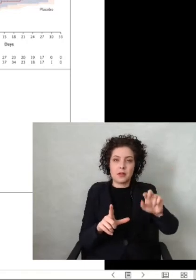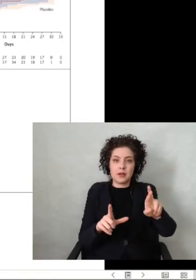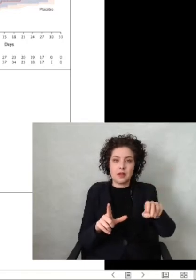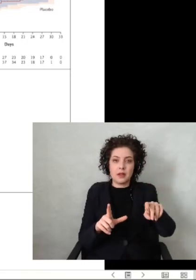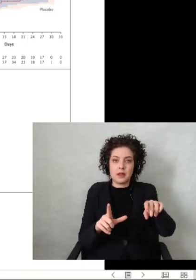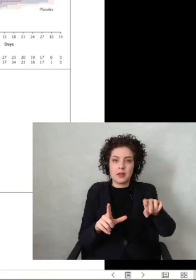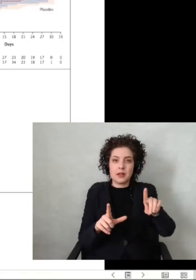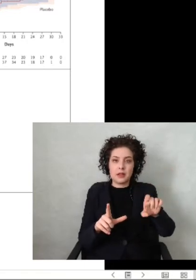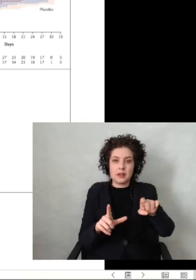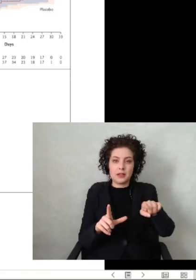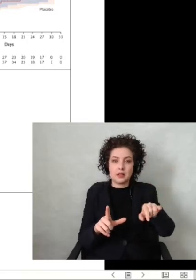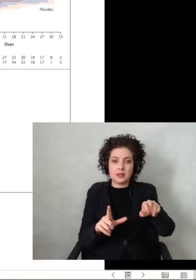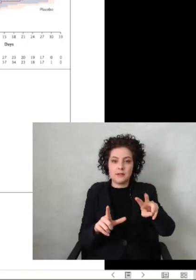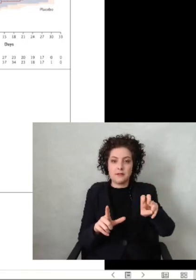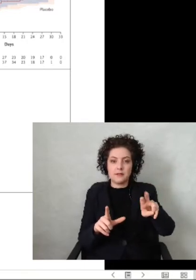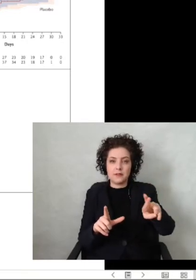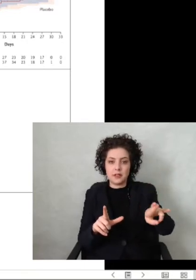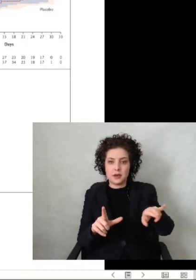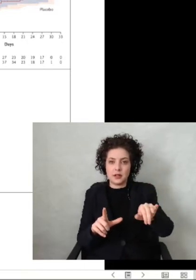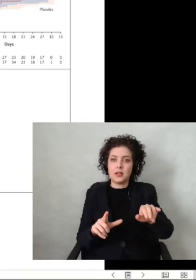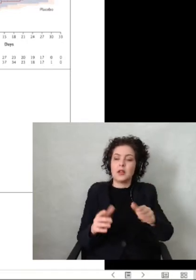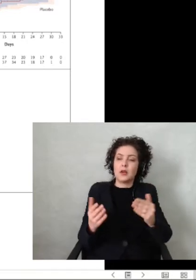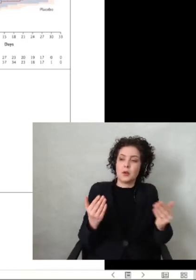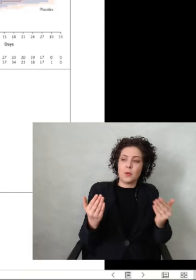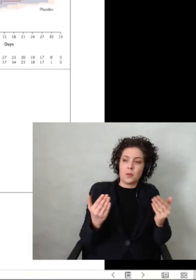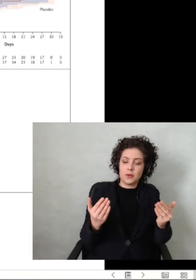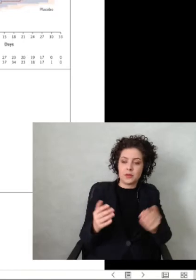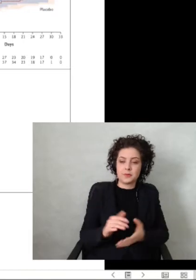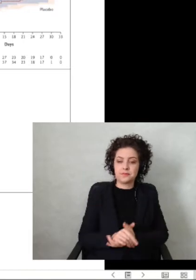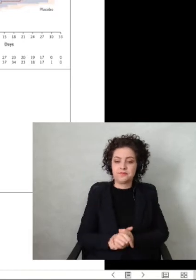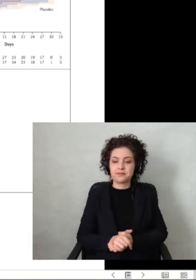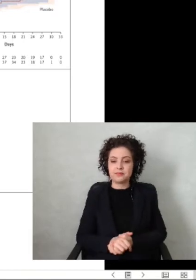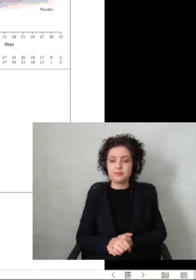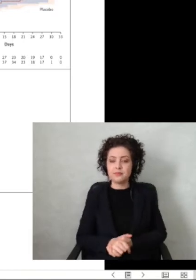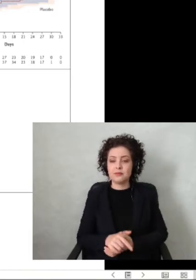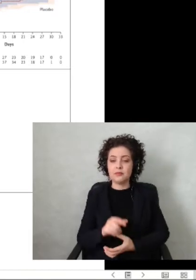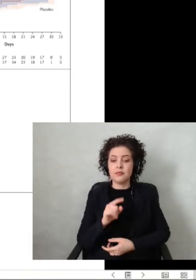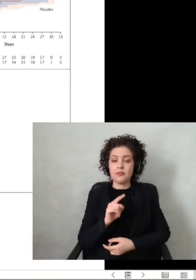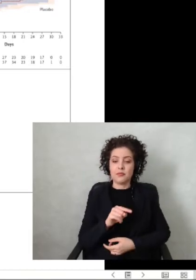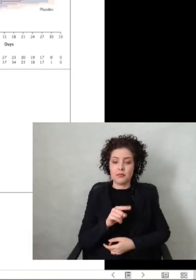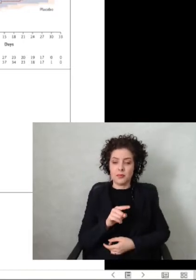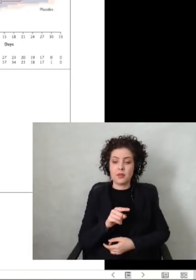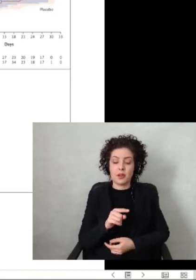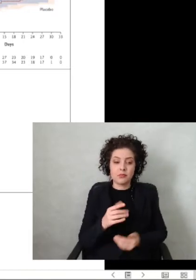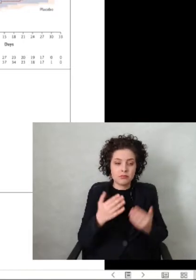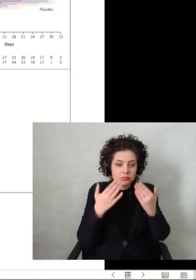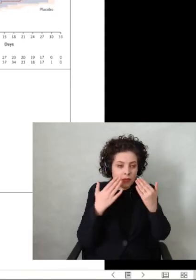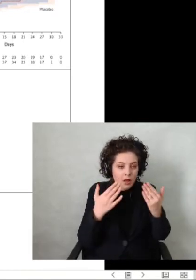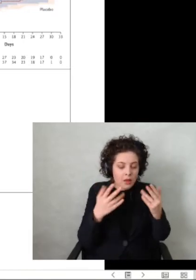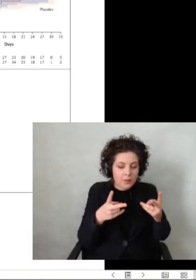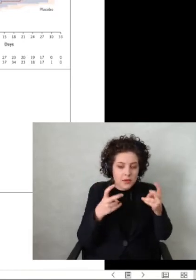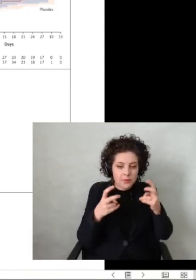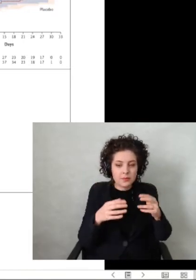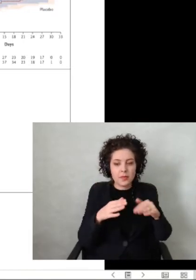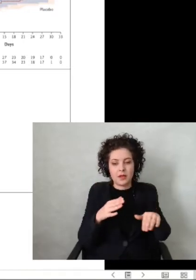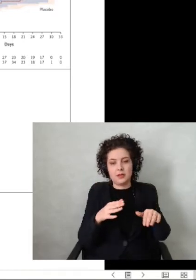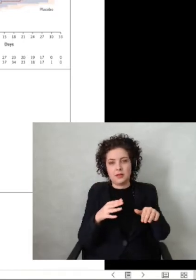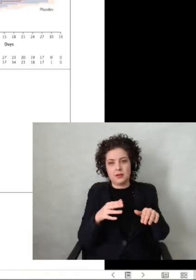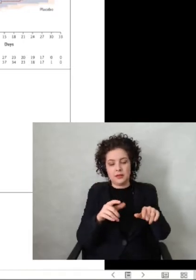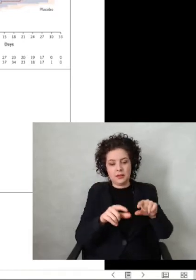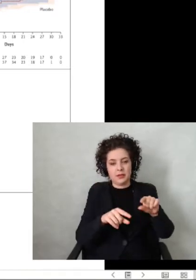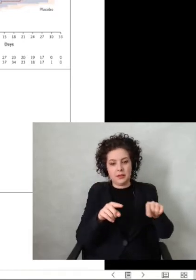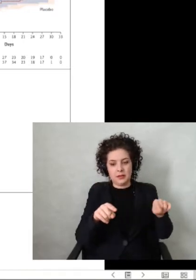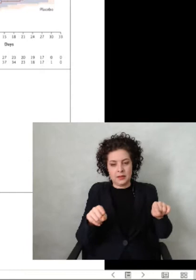grupo controle. Isso é praticamente mais visível nos pacientes que